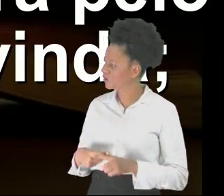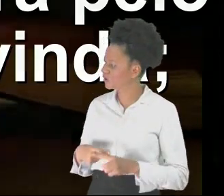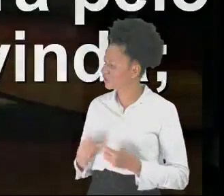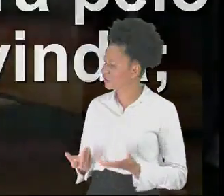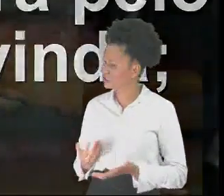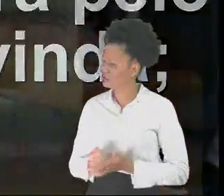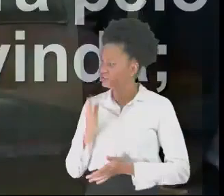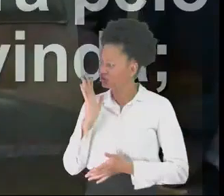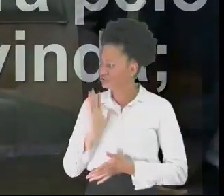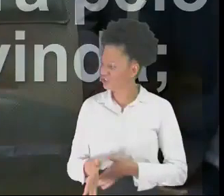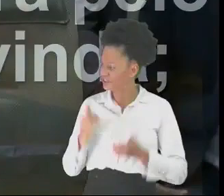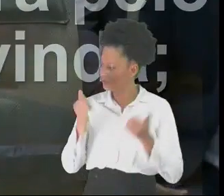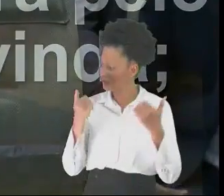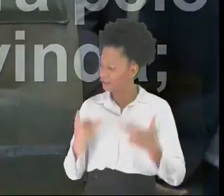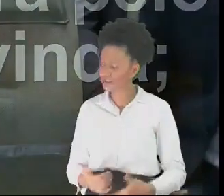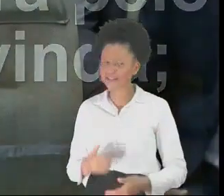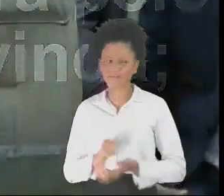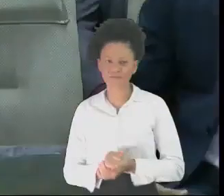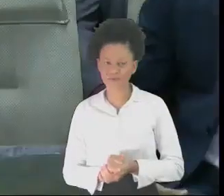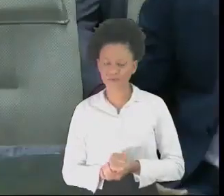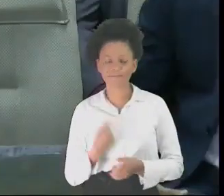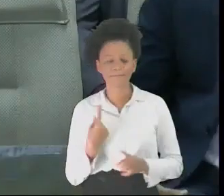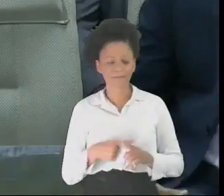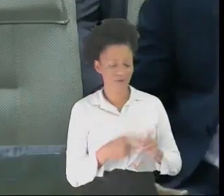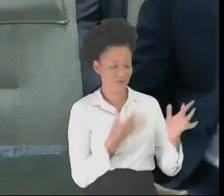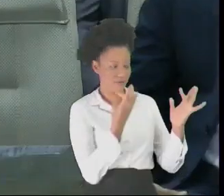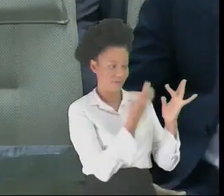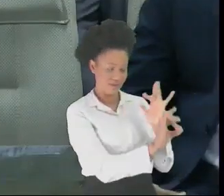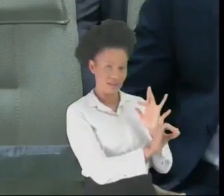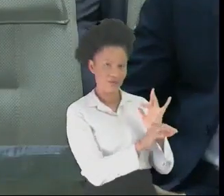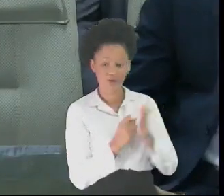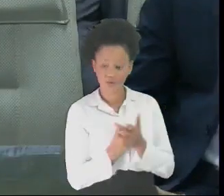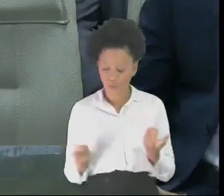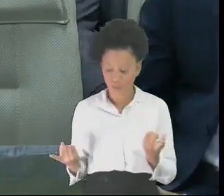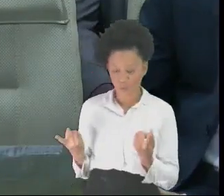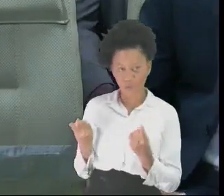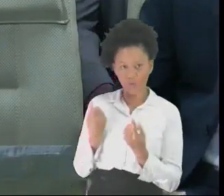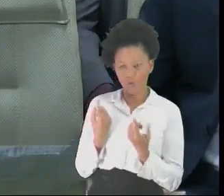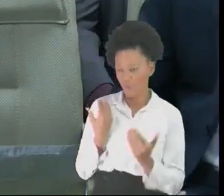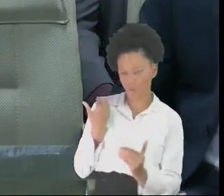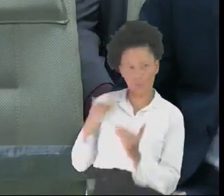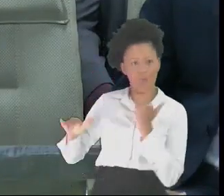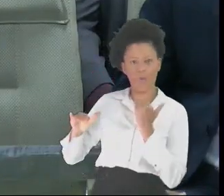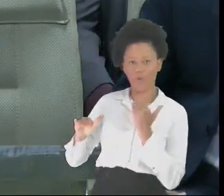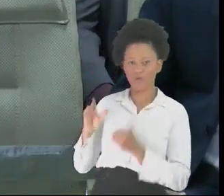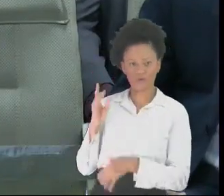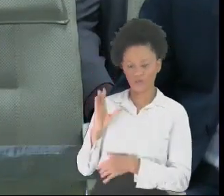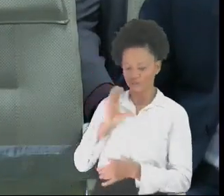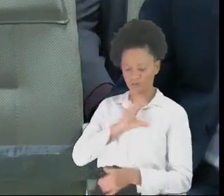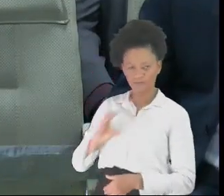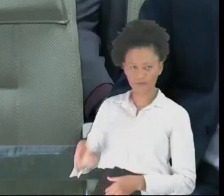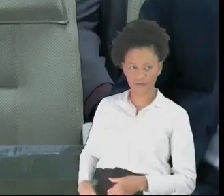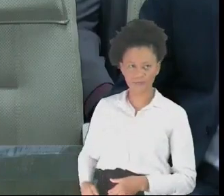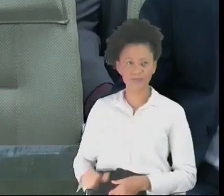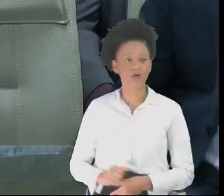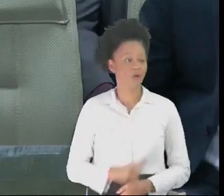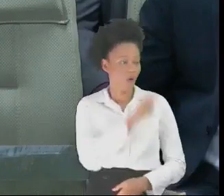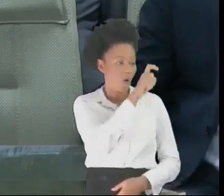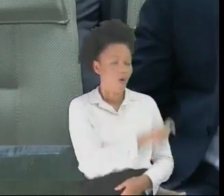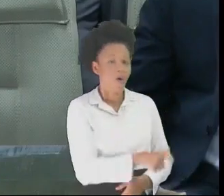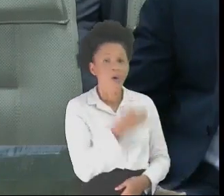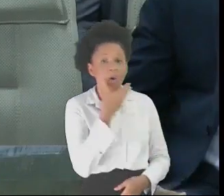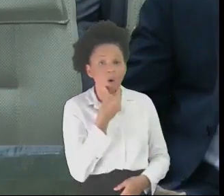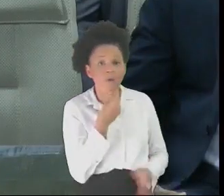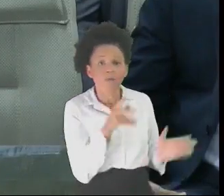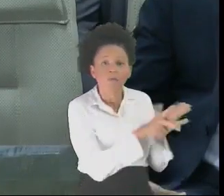Já explicamos. Por que é que ele é homem? Ele é anticristo. Ele é anticristo porque ele é contra quem? Cristo. Ele é homem do pecado. Quem está lembrado? Por